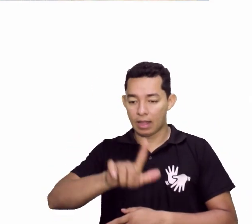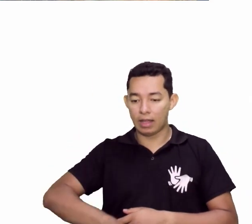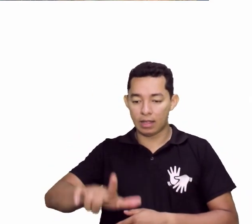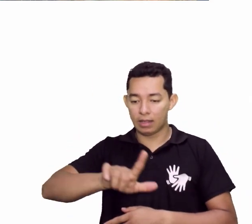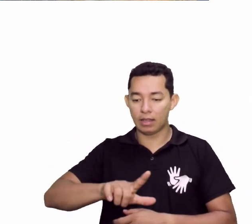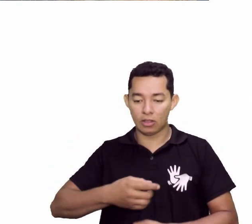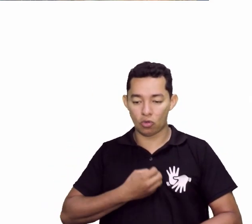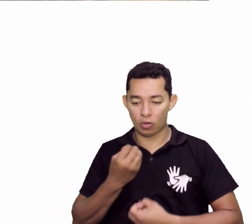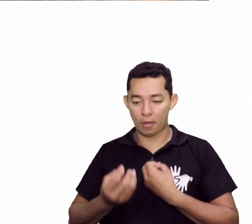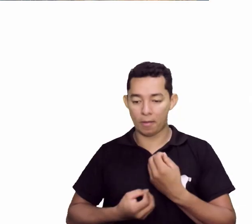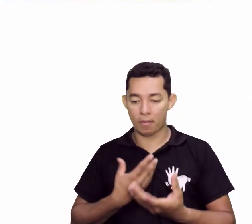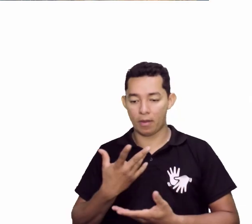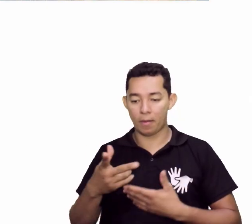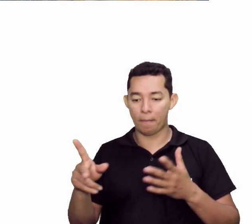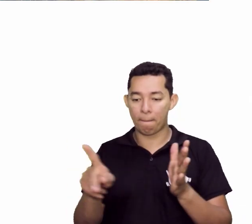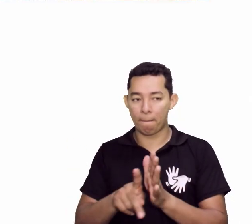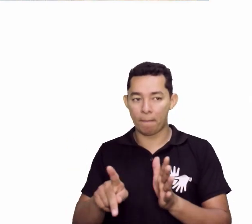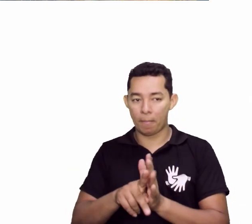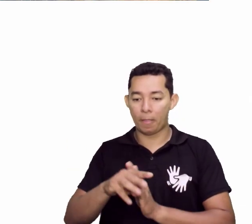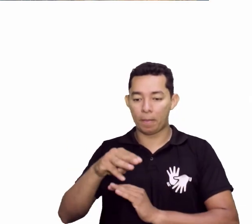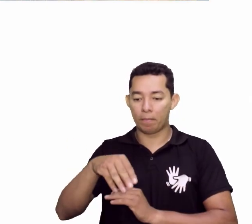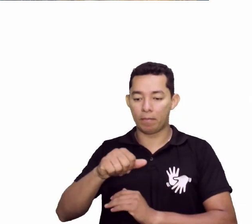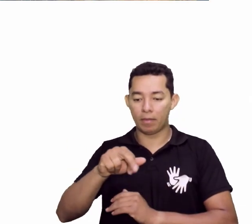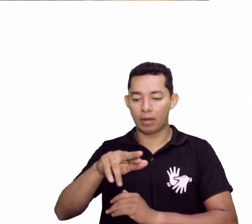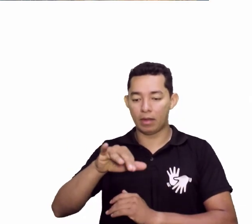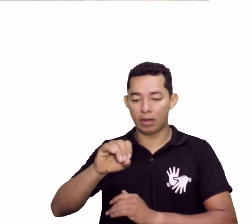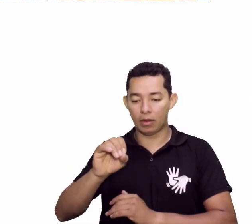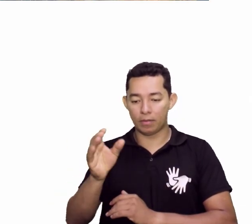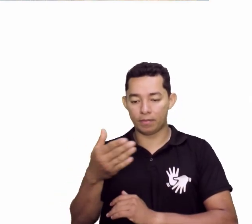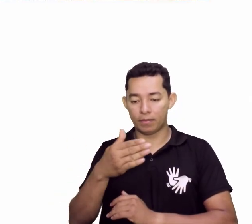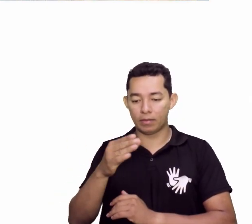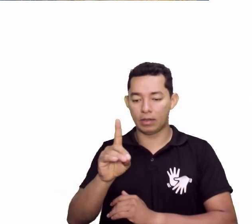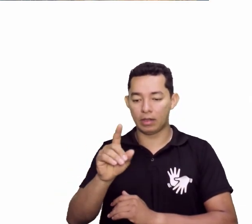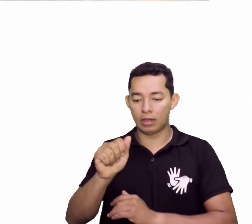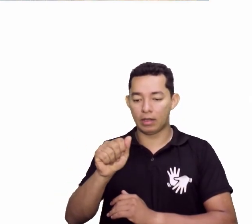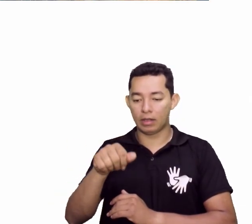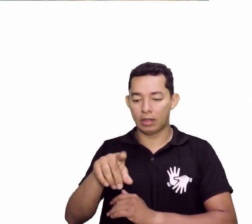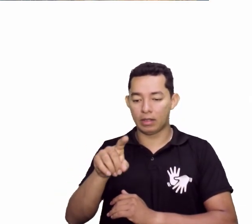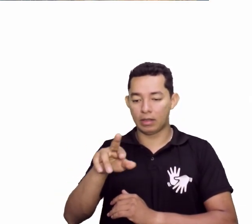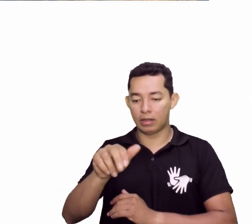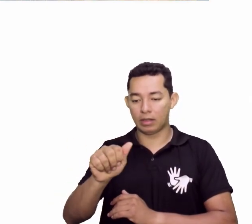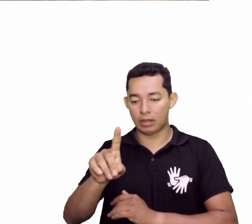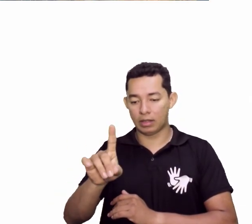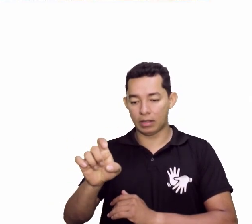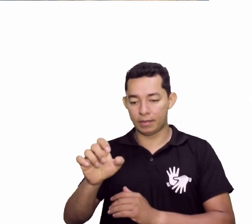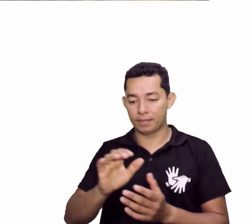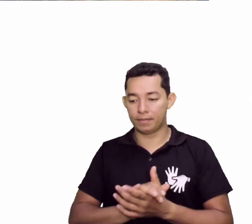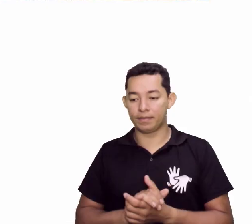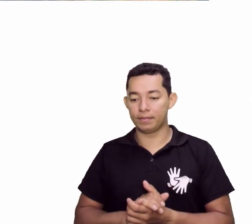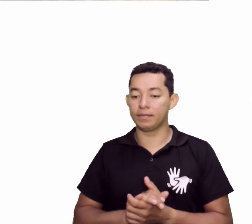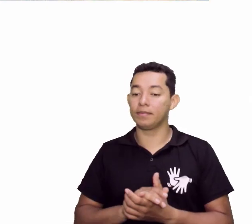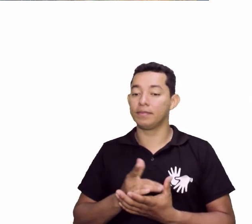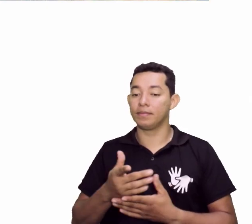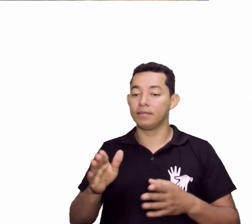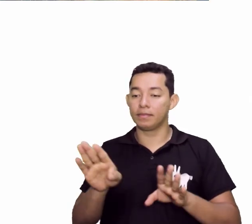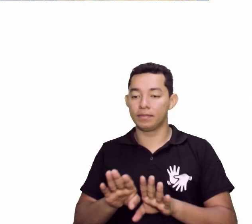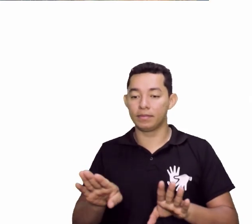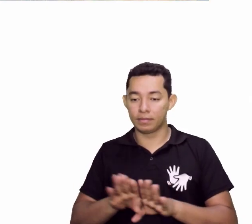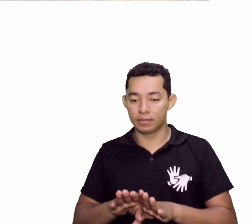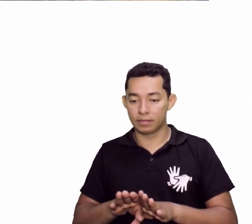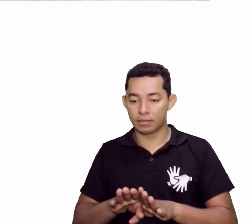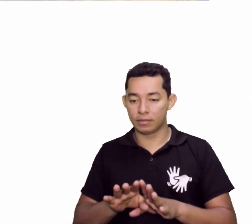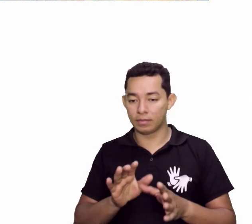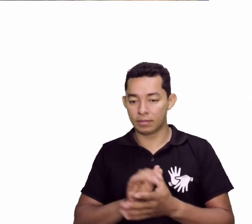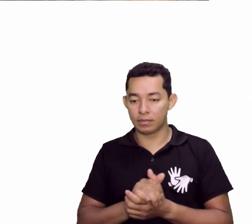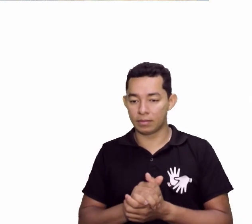poesia do Mário de Andrade, né? Então vamos lá. E também tem um aspecto também